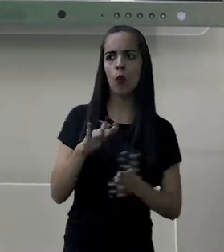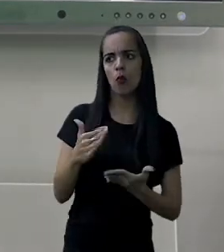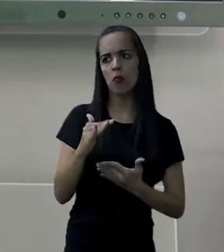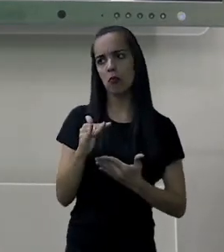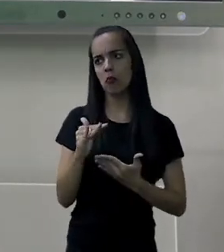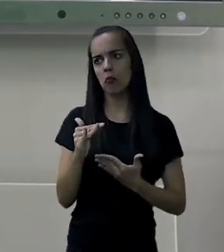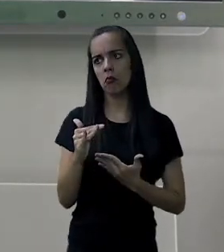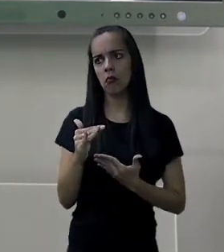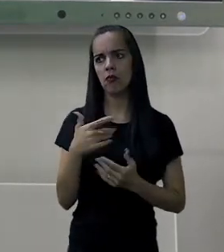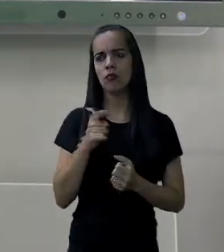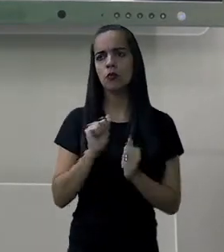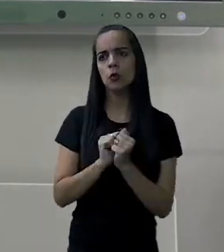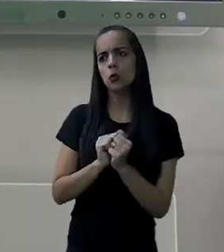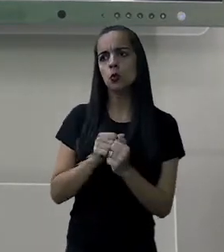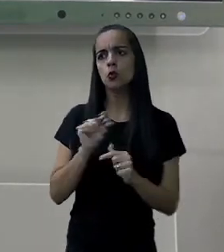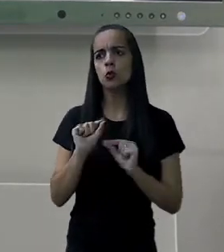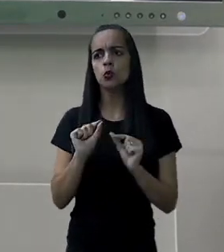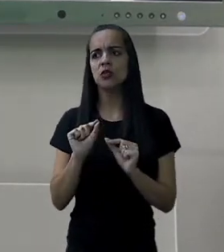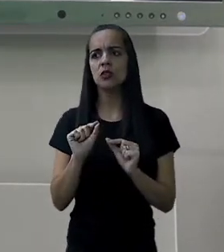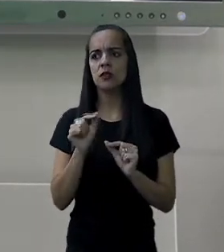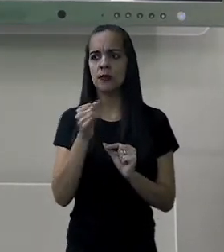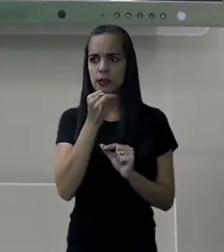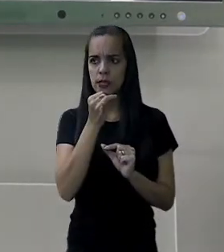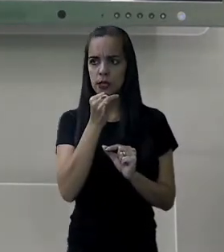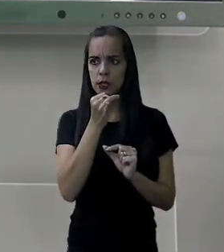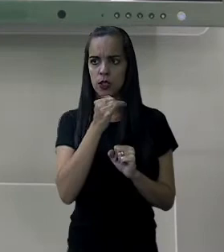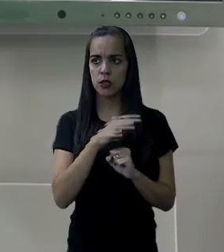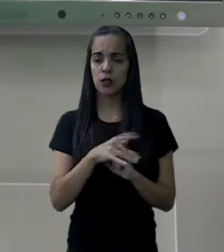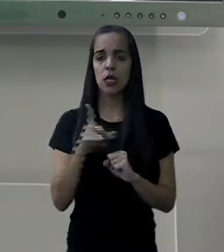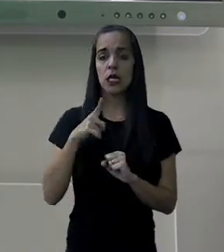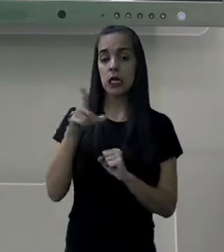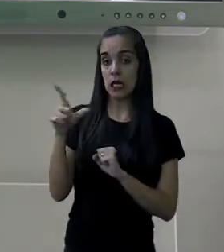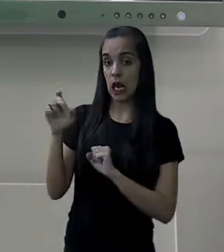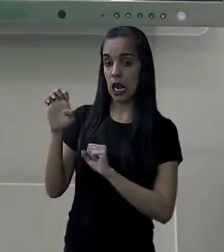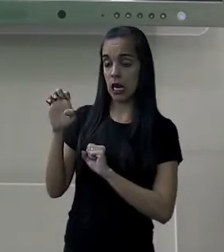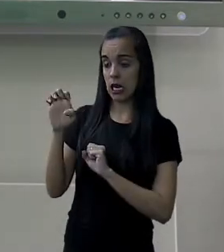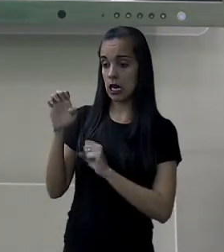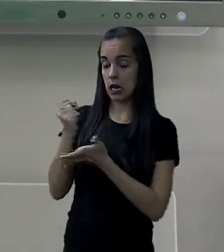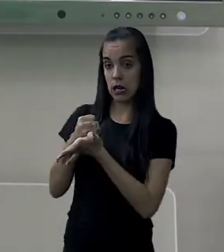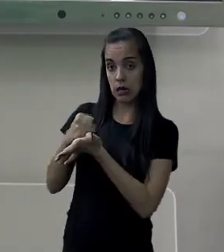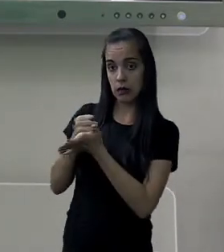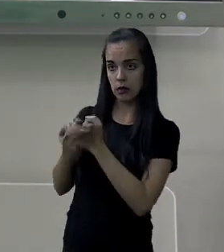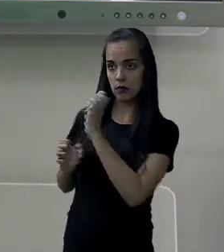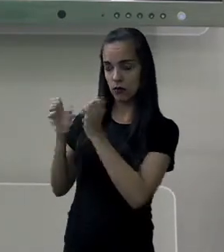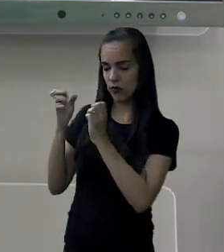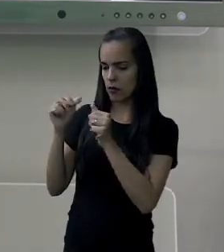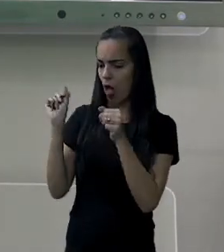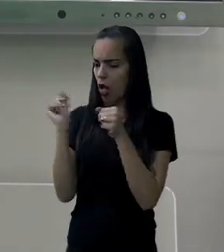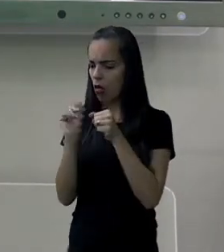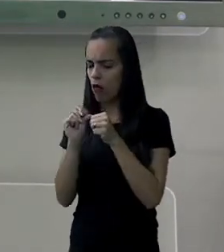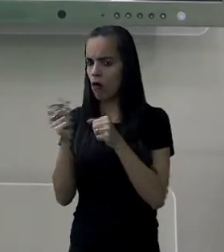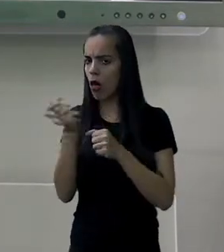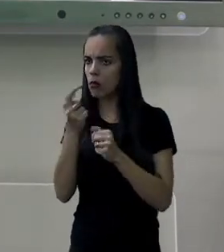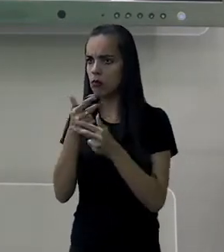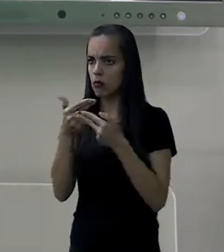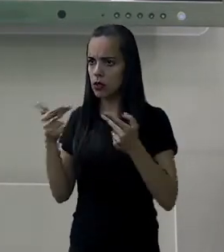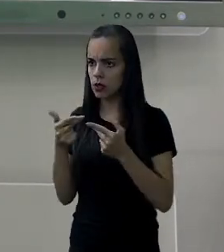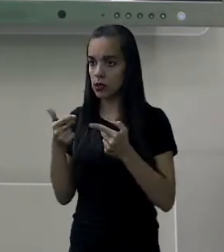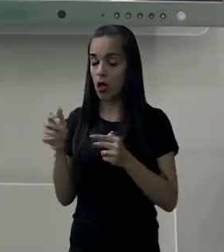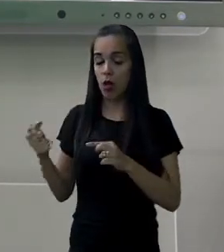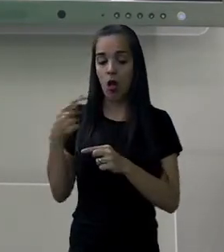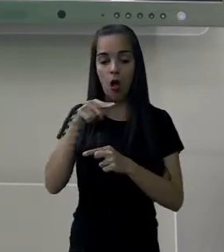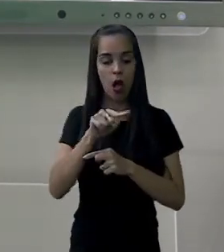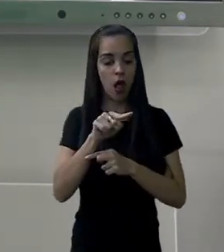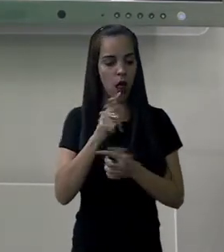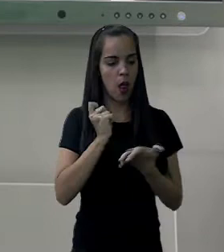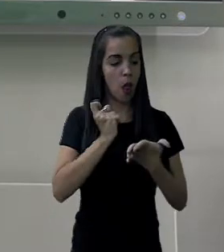ou com essas indústrias farmacêuticas que produzem as vacinas.